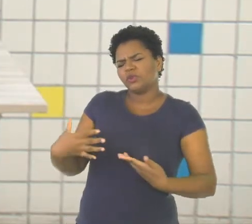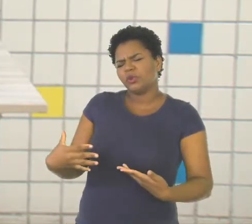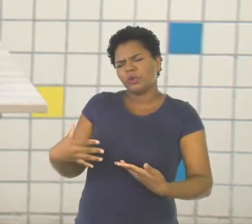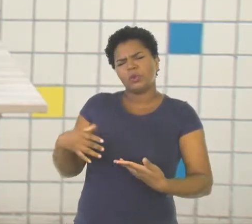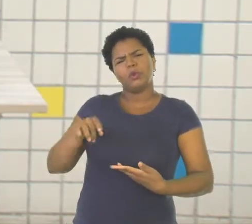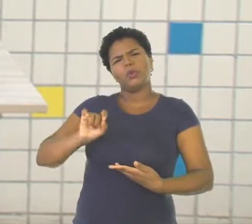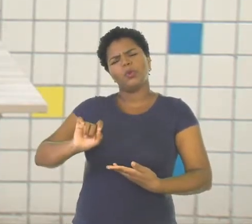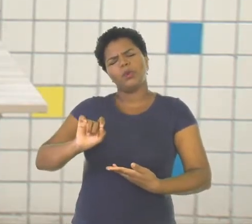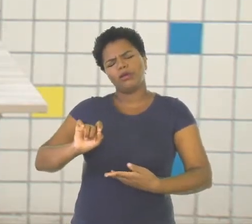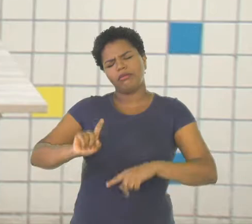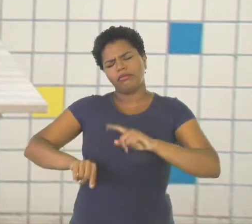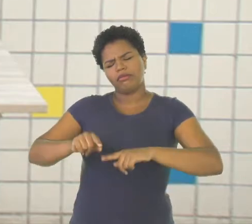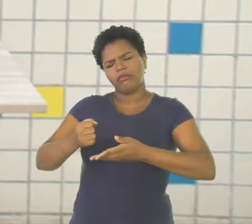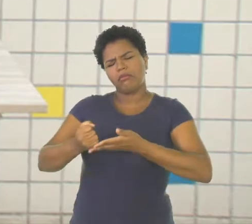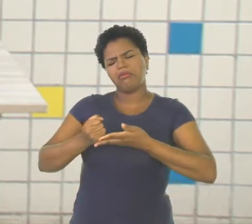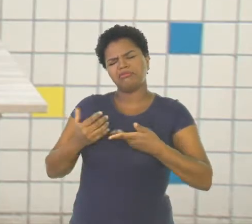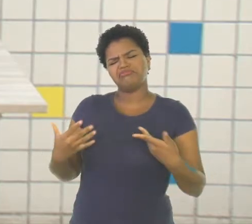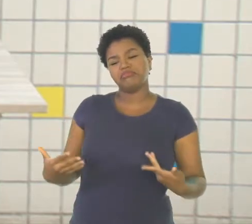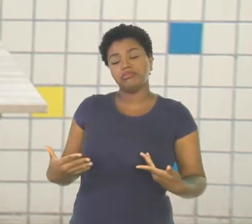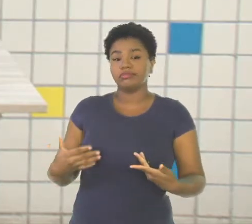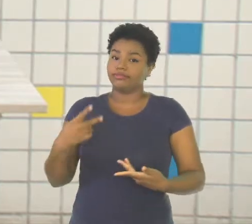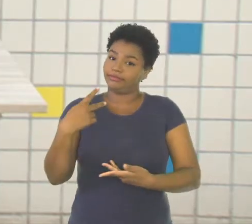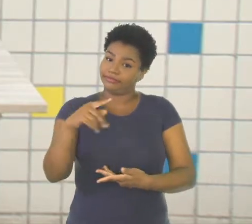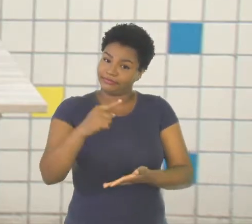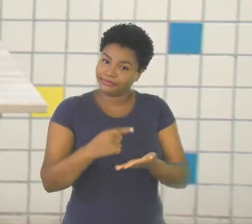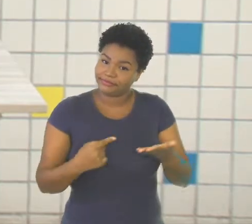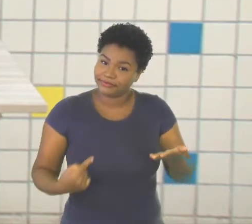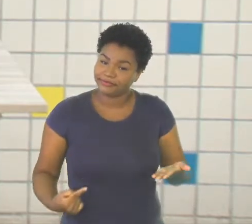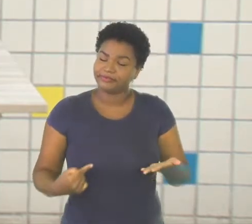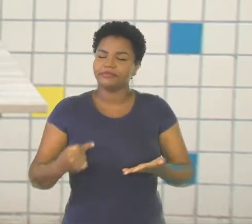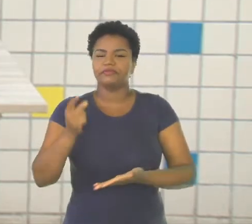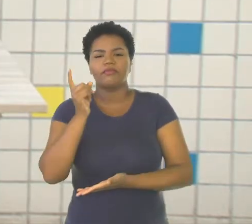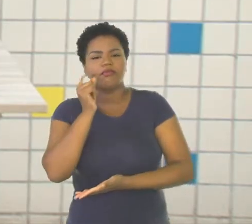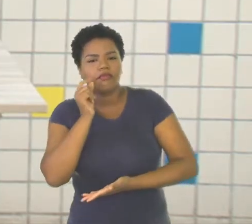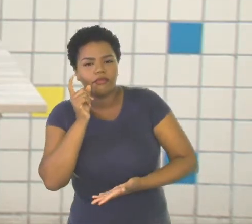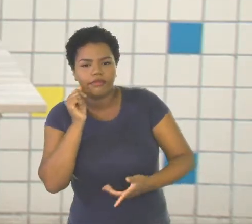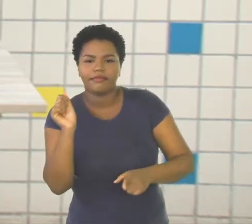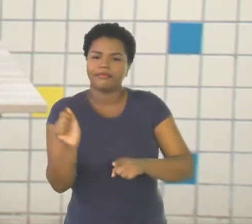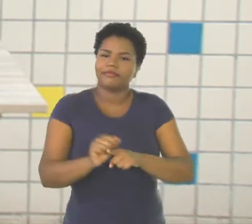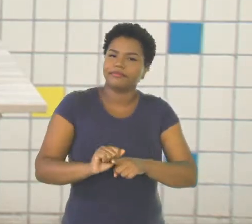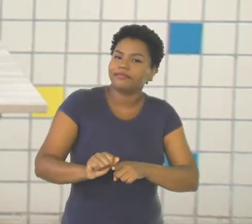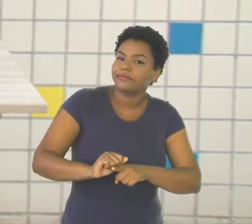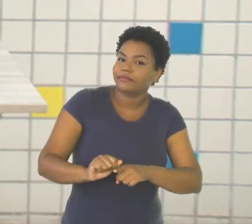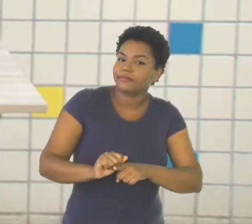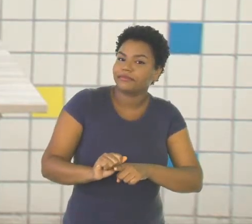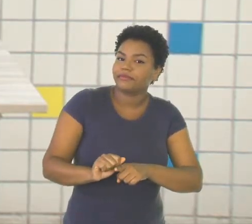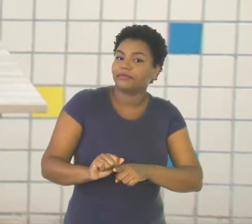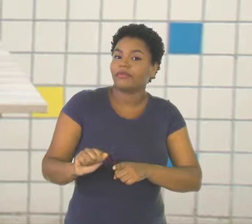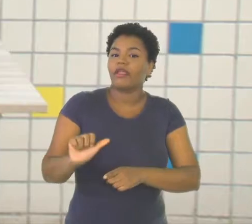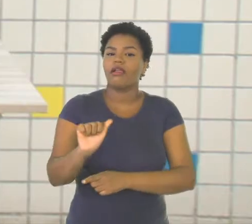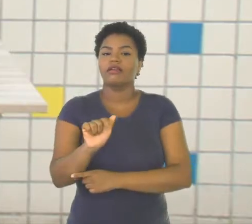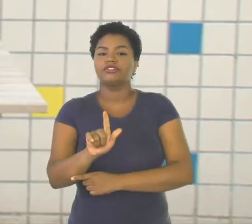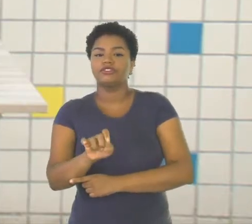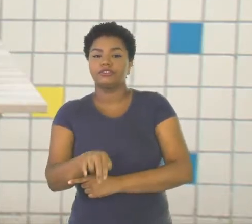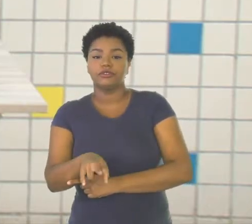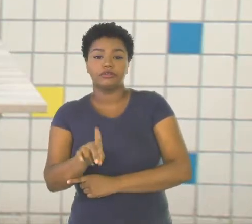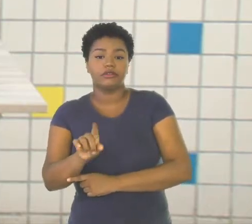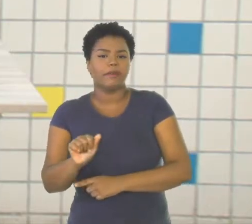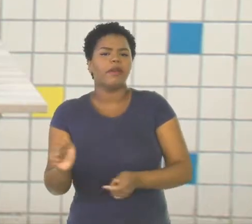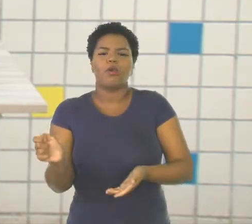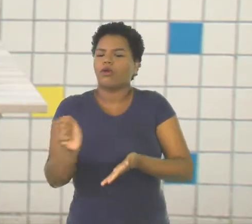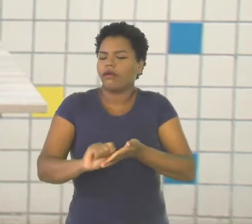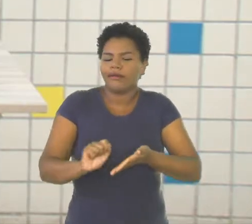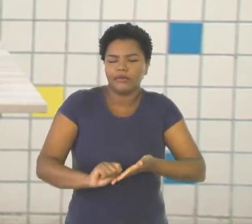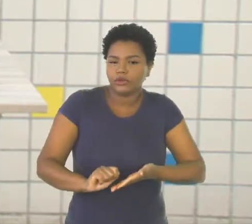o material de suporte? O seu caderno, lápis, borracha, agenda, para você fazer as